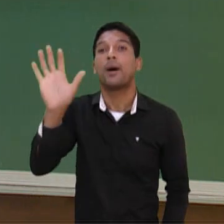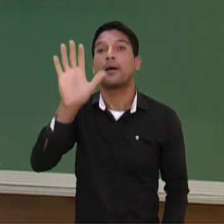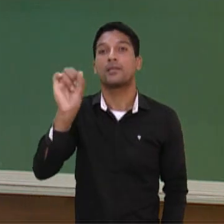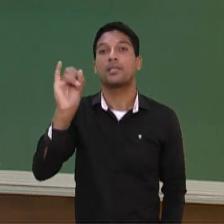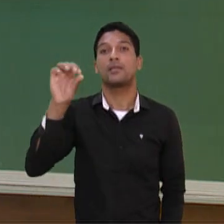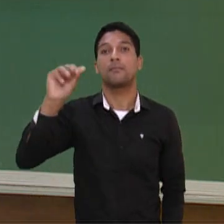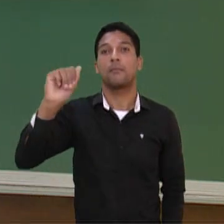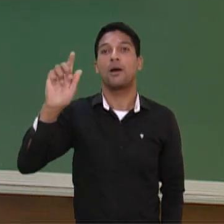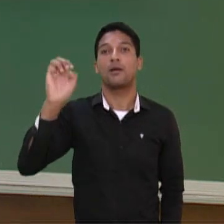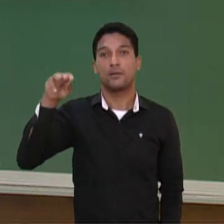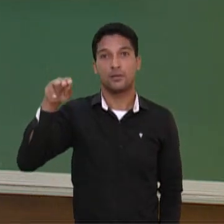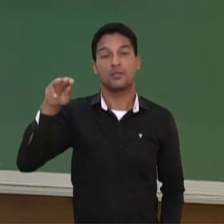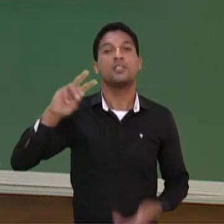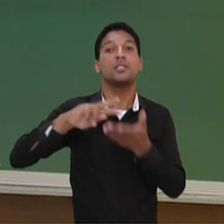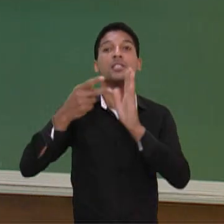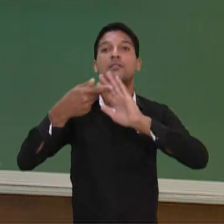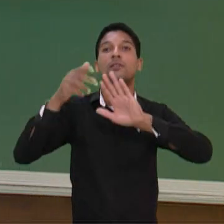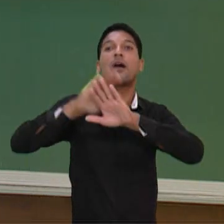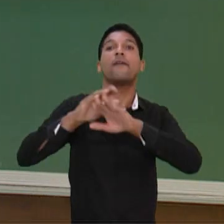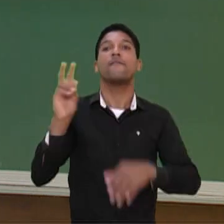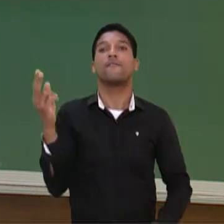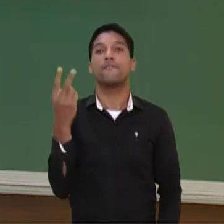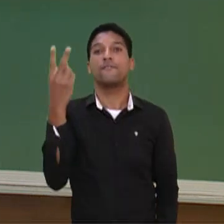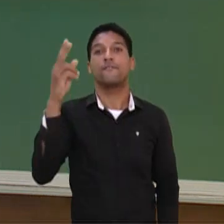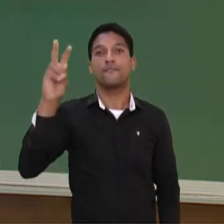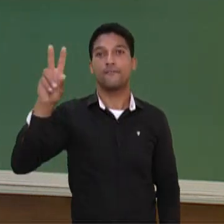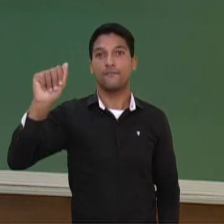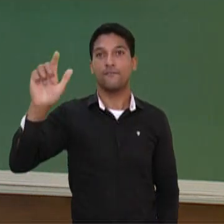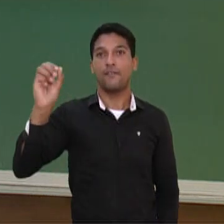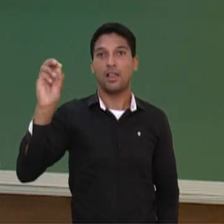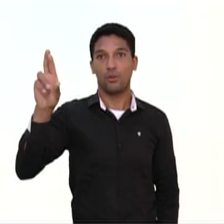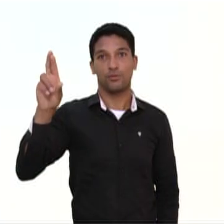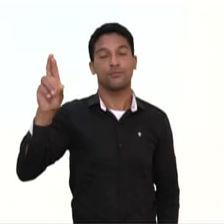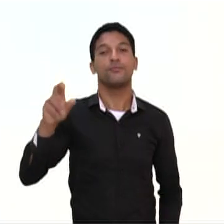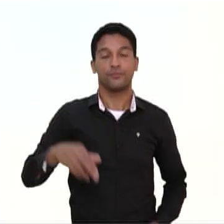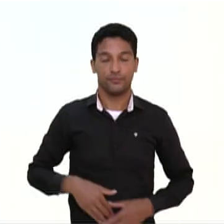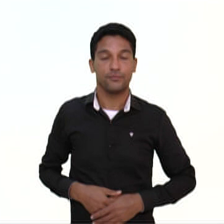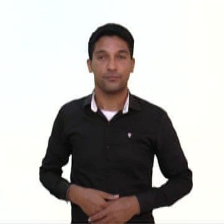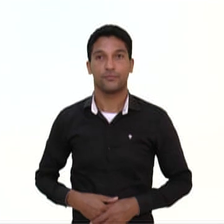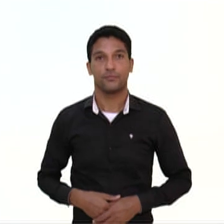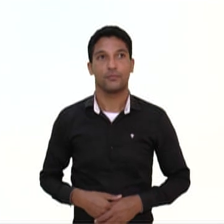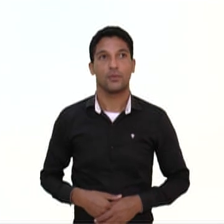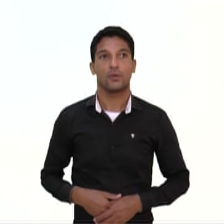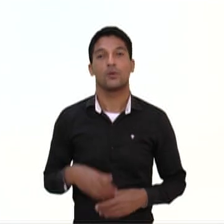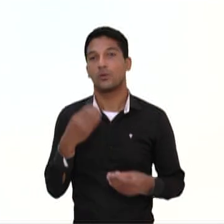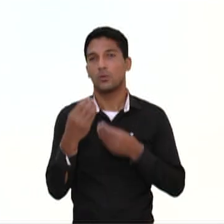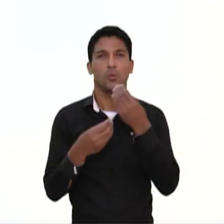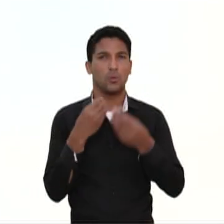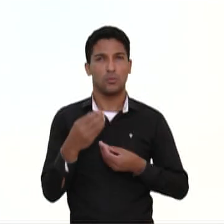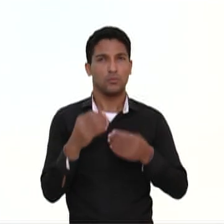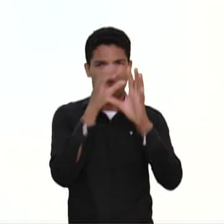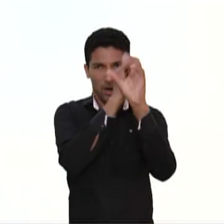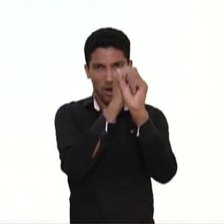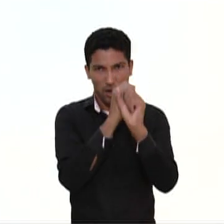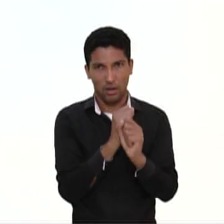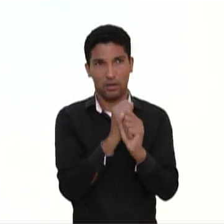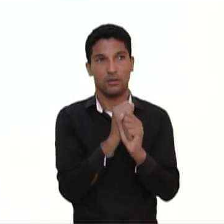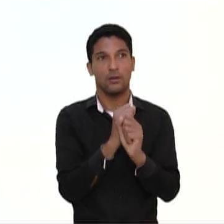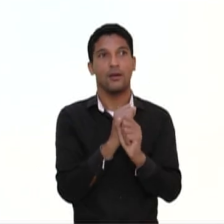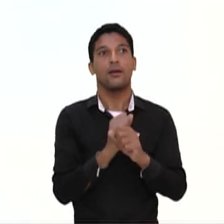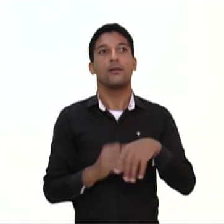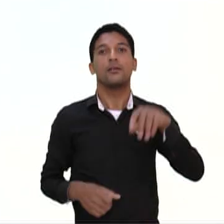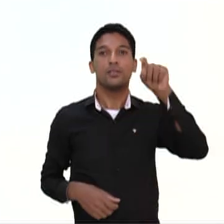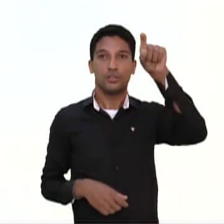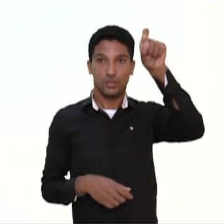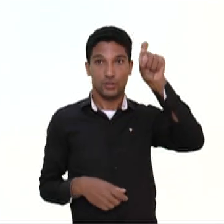x. Então, olha só, eu tenho lá, para calcular esses valores aqui, primeira sugestão para mim é o